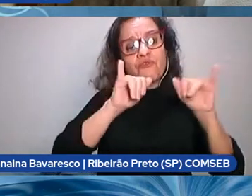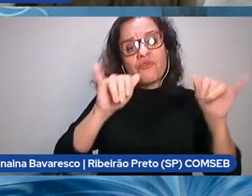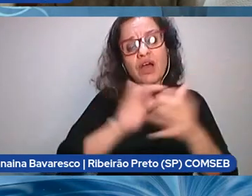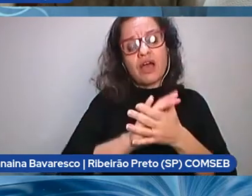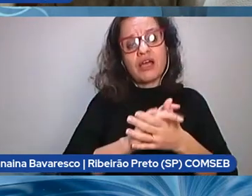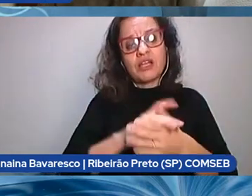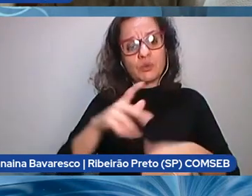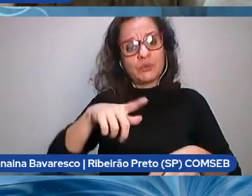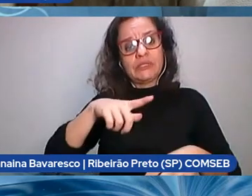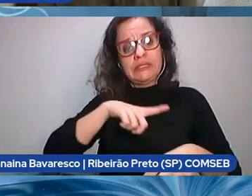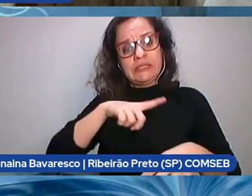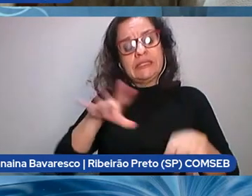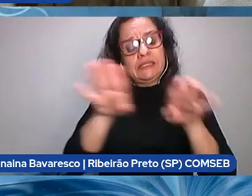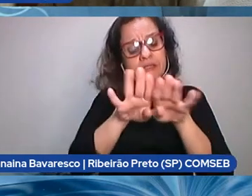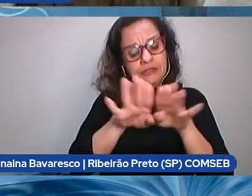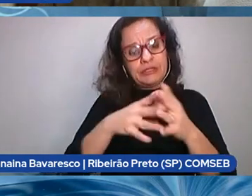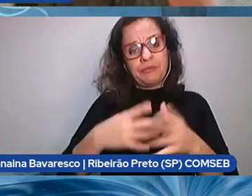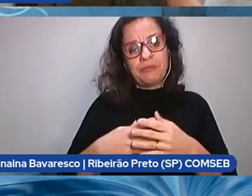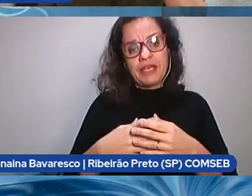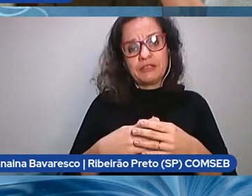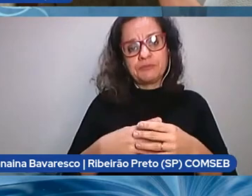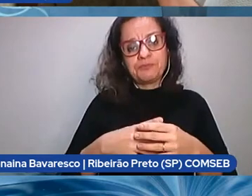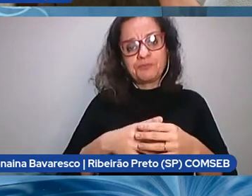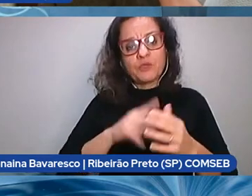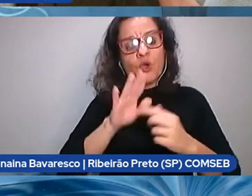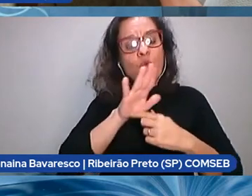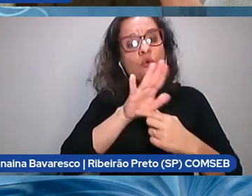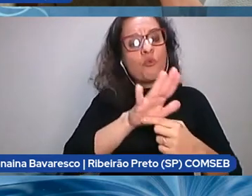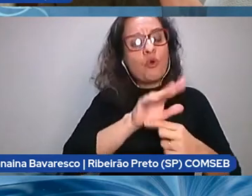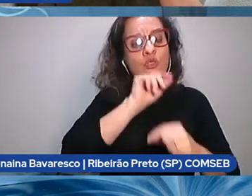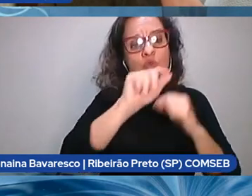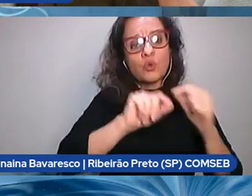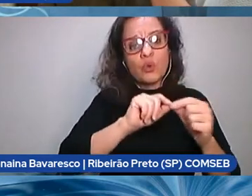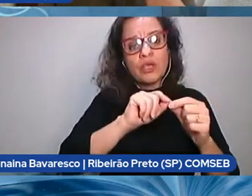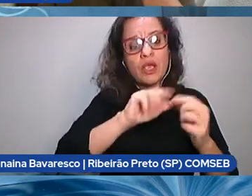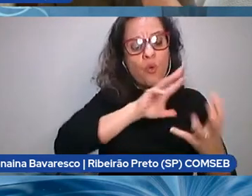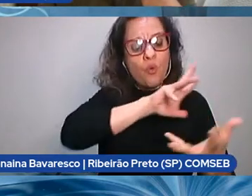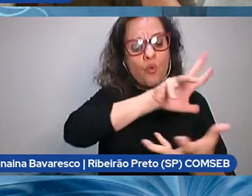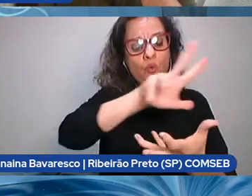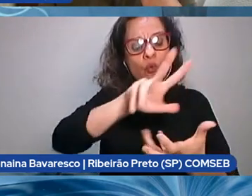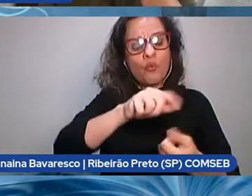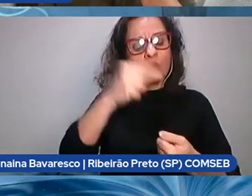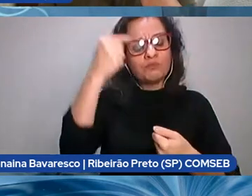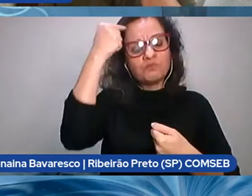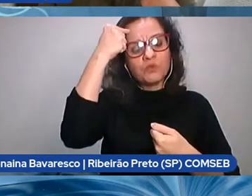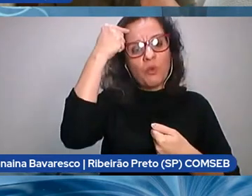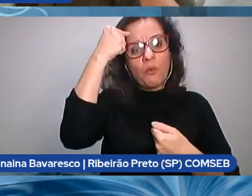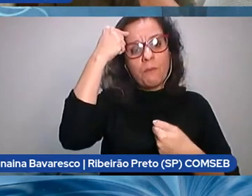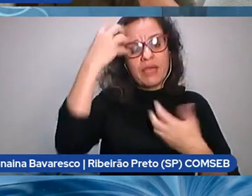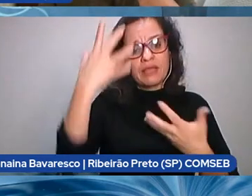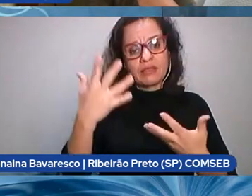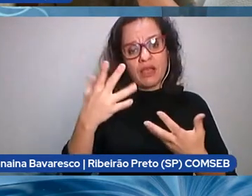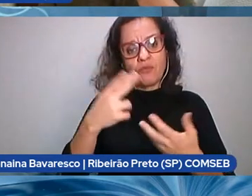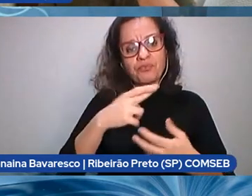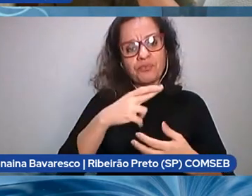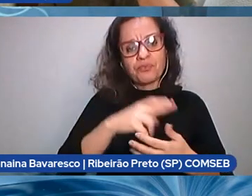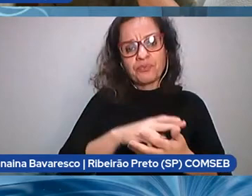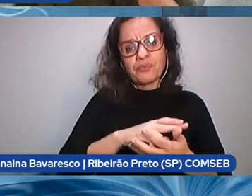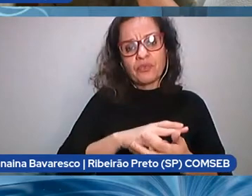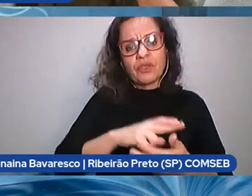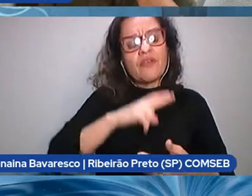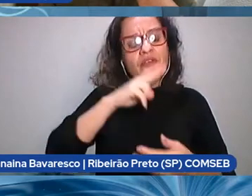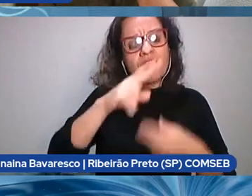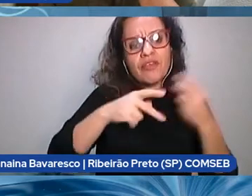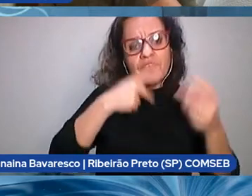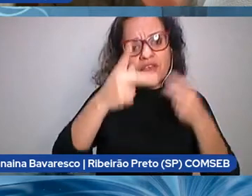de uma situação, eles referem-se a um mundo mental. Quem refere-se a isso, quem introduziu esse